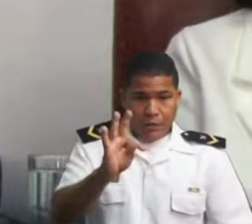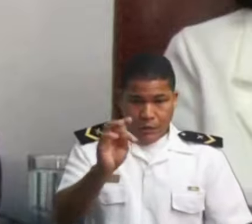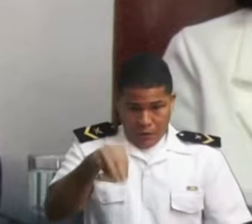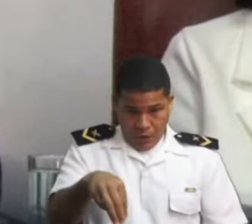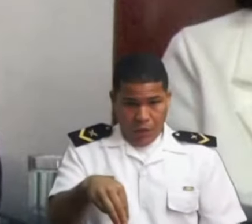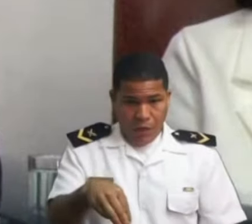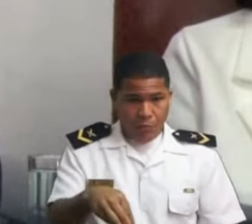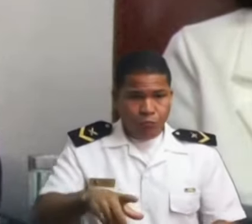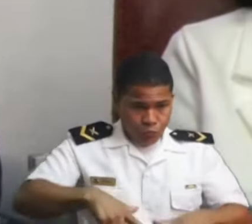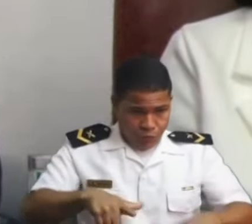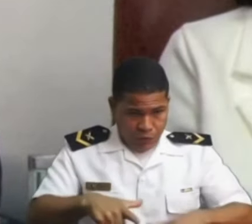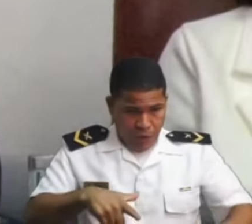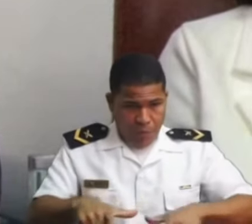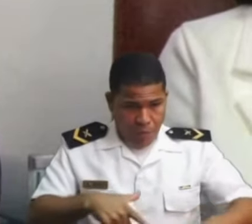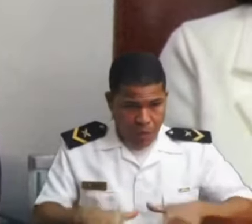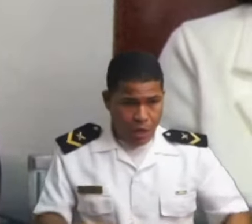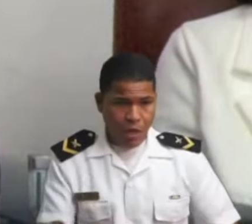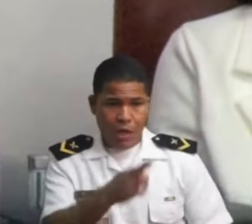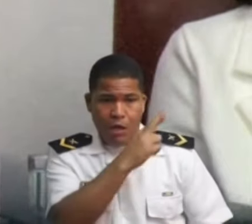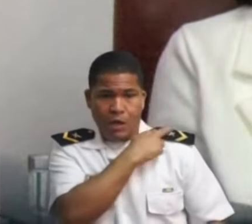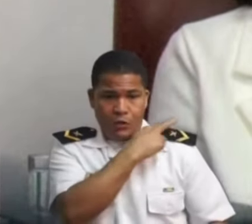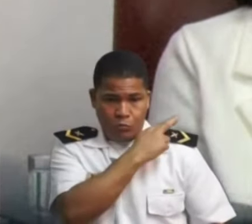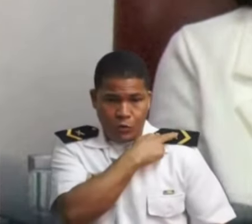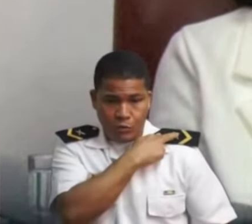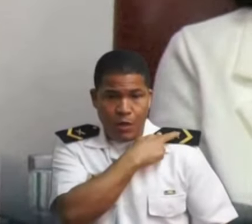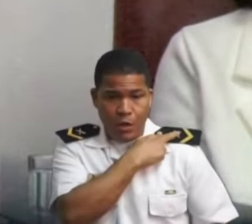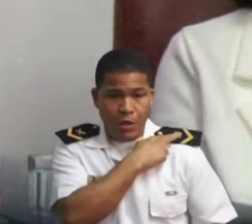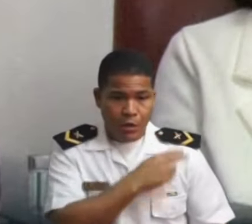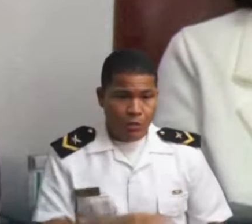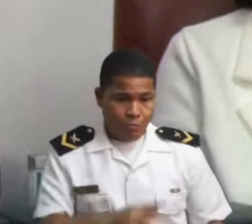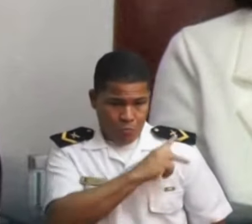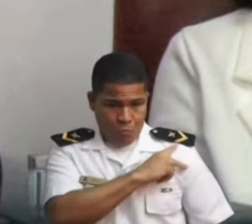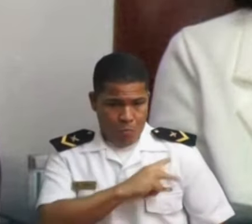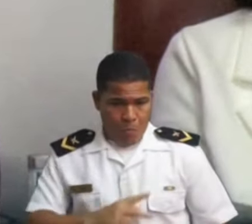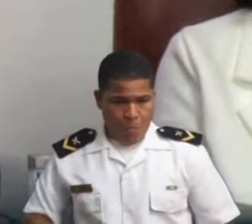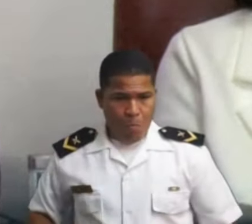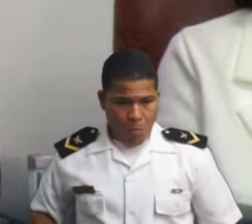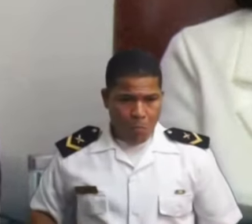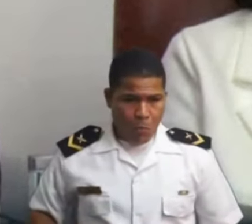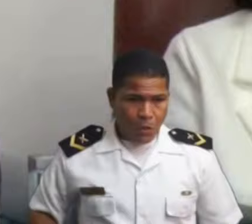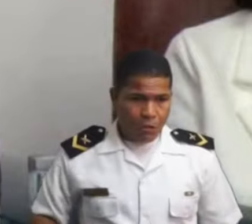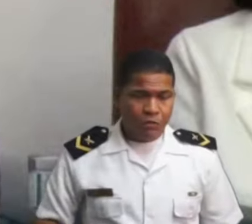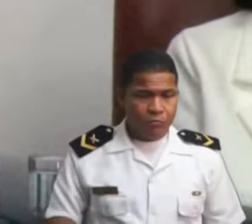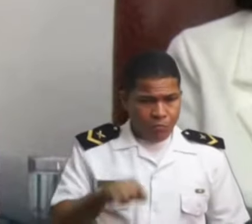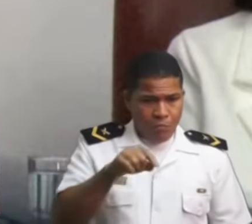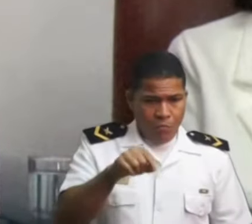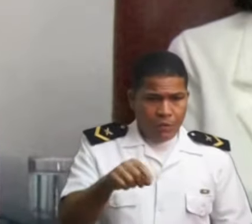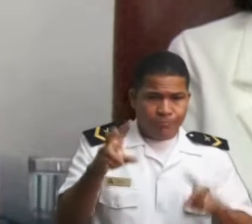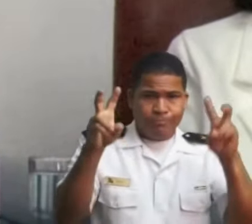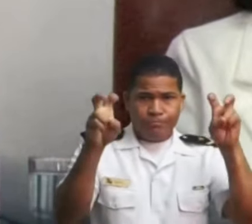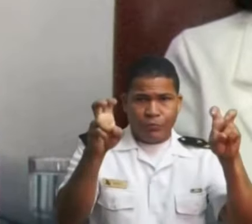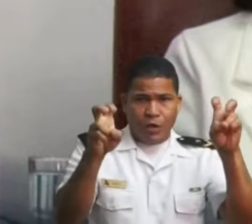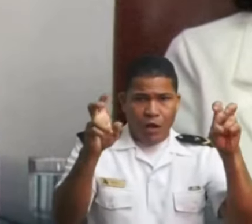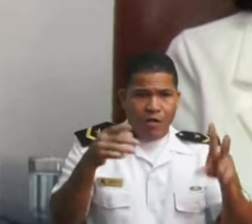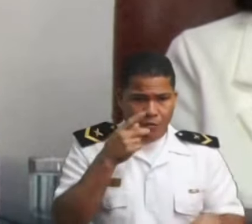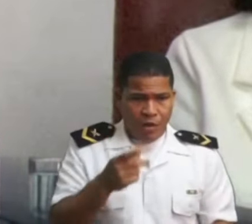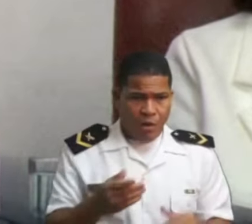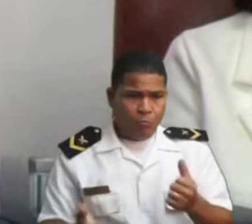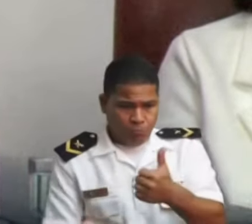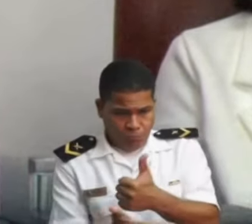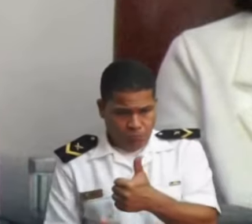as atribuições a nós delegada pelo poder público. Aqui cabe uma citação sobre a pioneira sessão